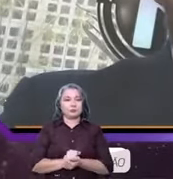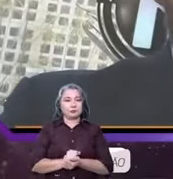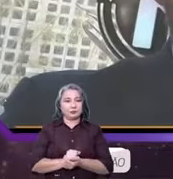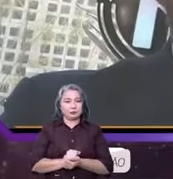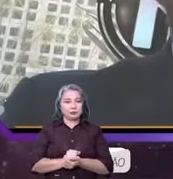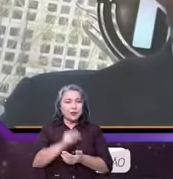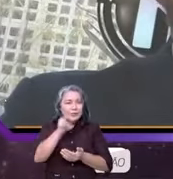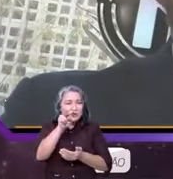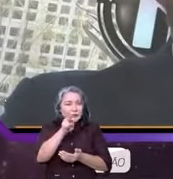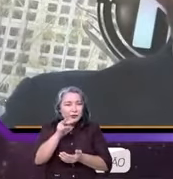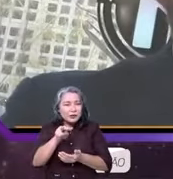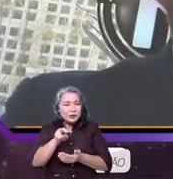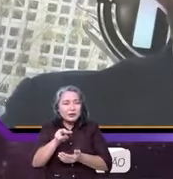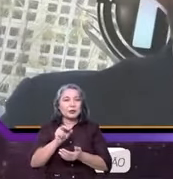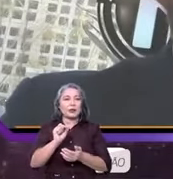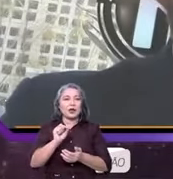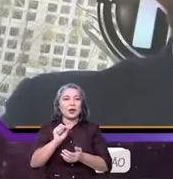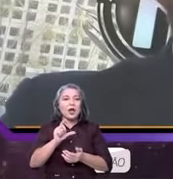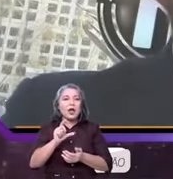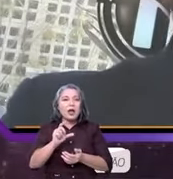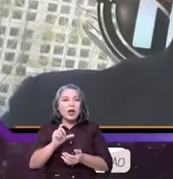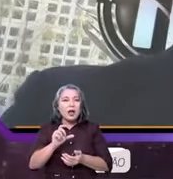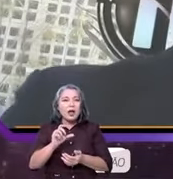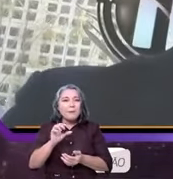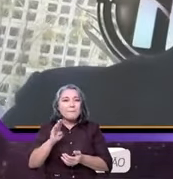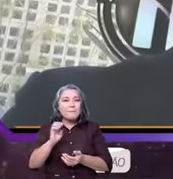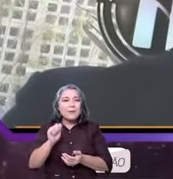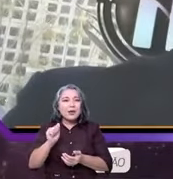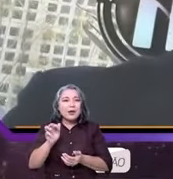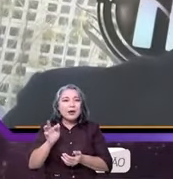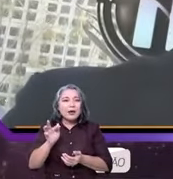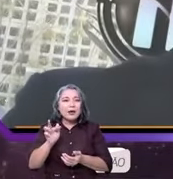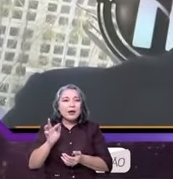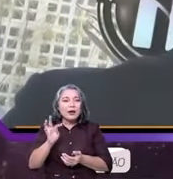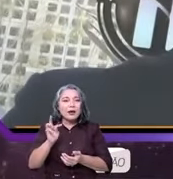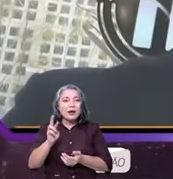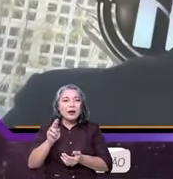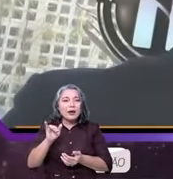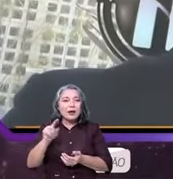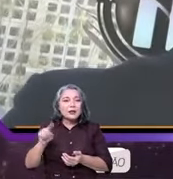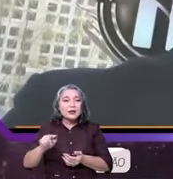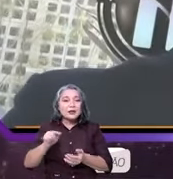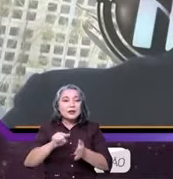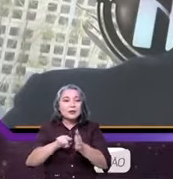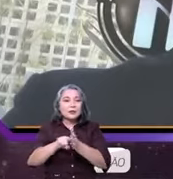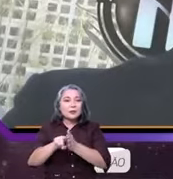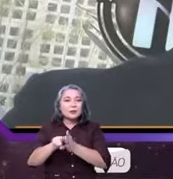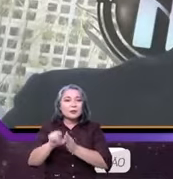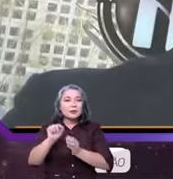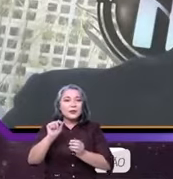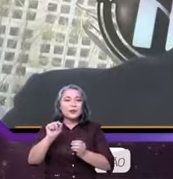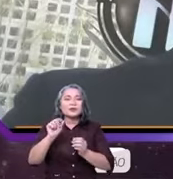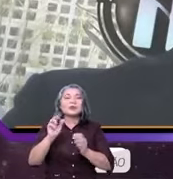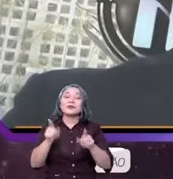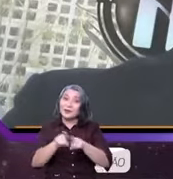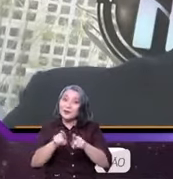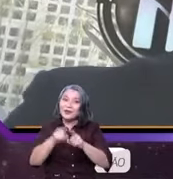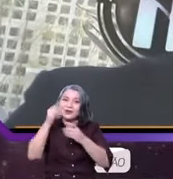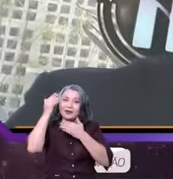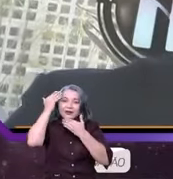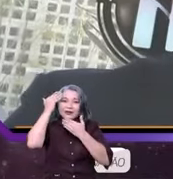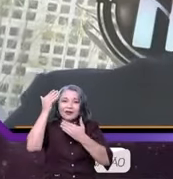eu vou ler aqui, é da Carla Beatriz, onde ela nos coloca, e aí agradecer já a